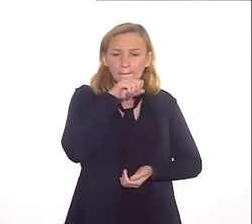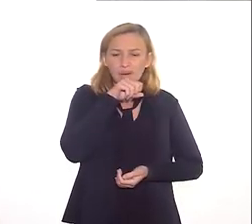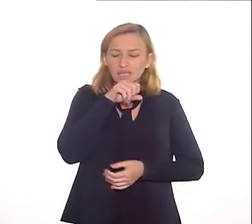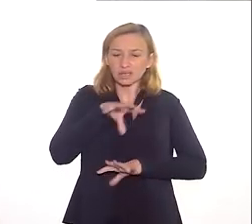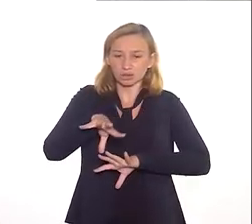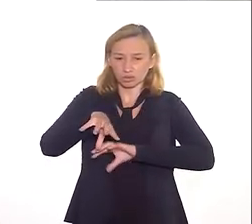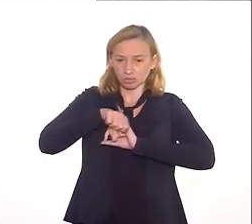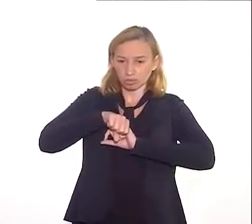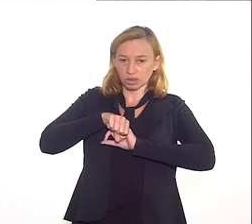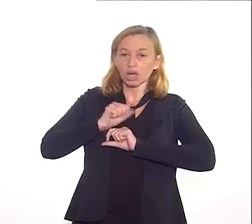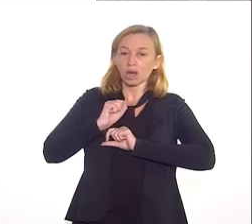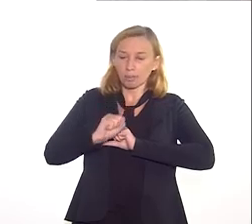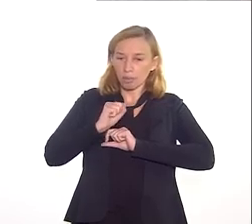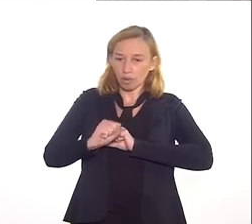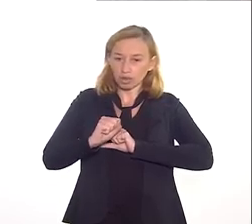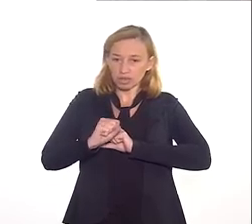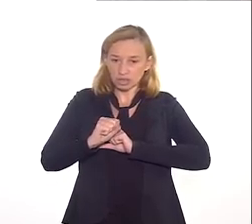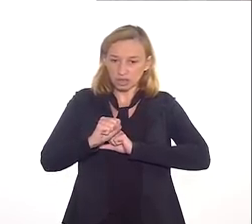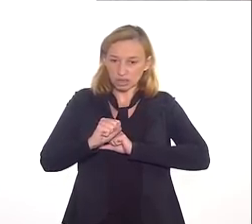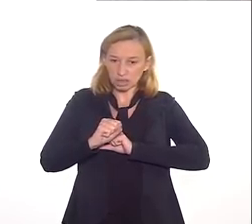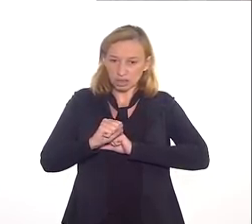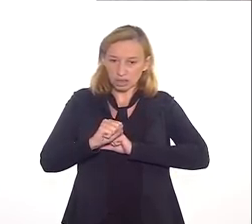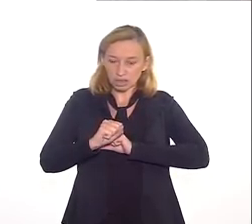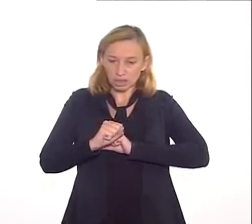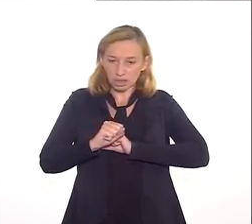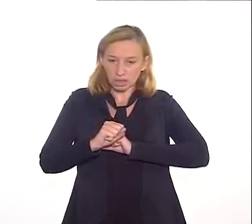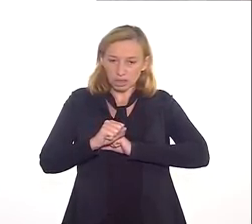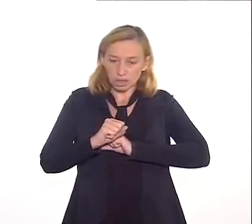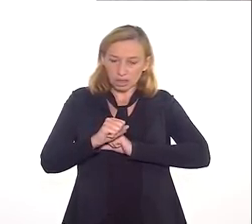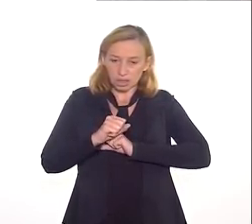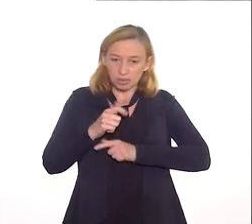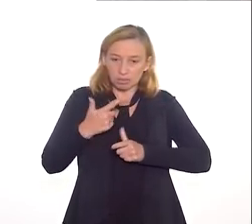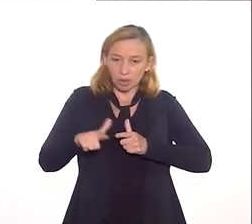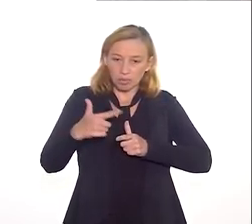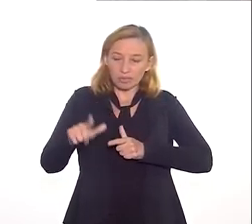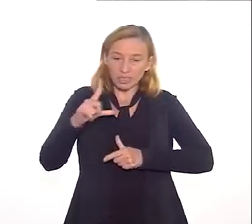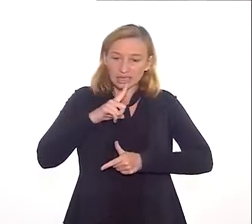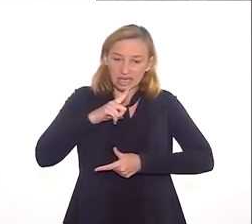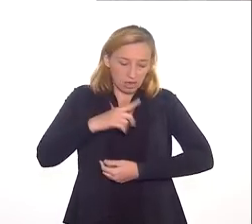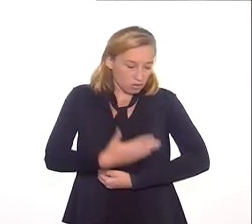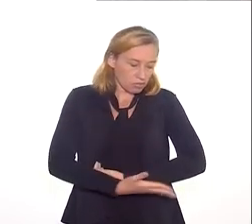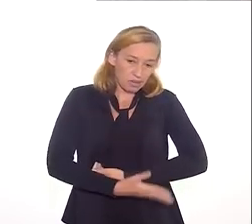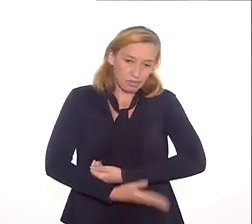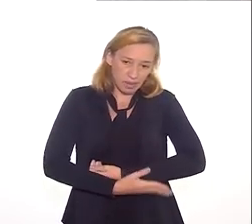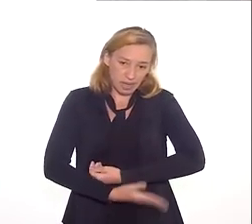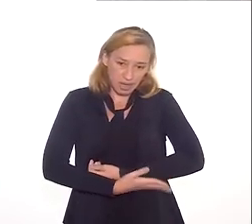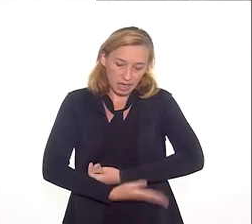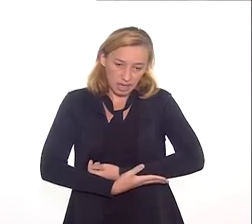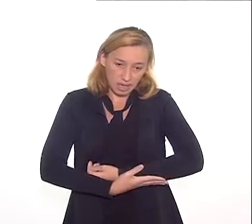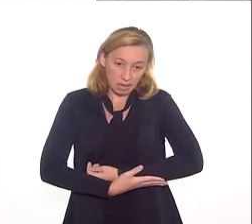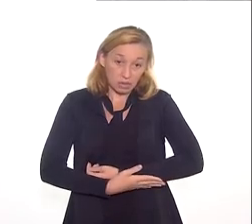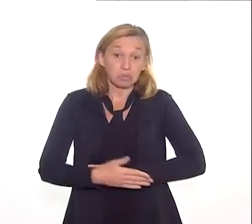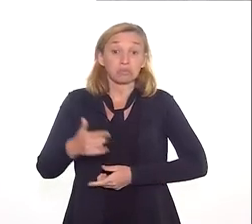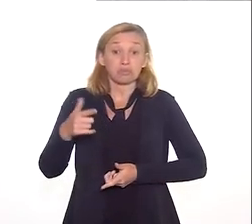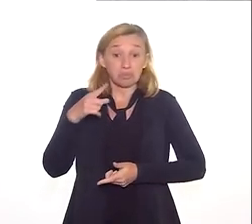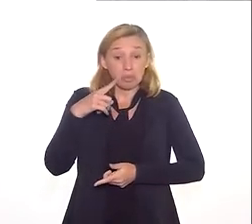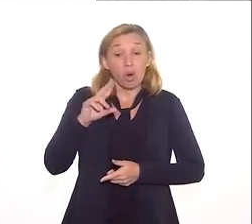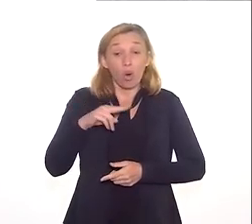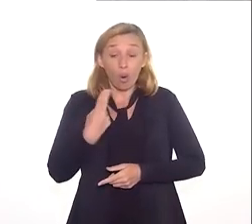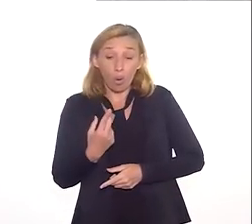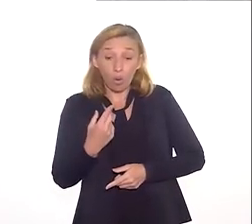mãe infectada pode infectar o feto ou no pós-parto tem o risco do